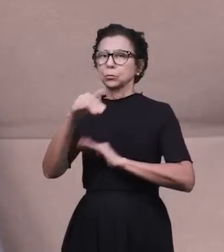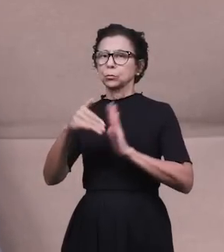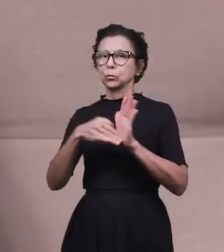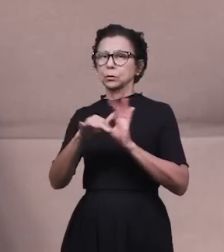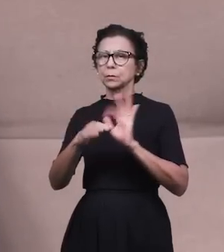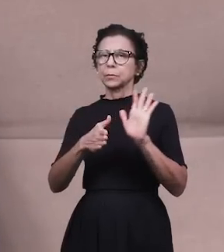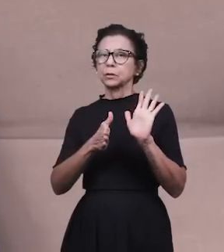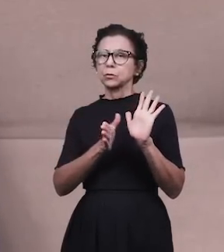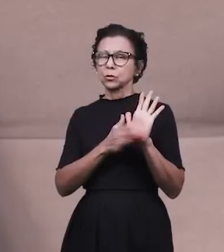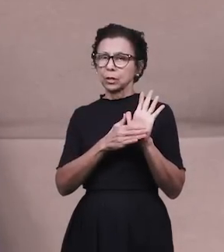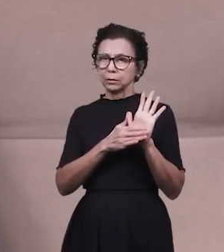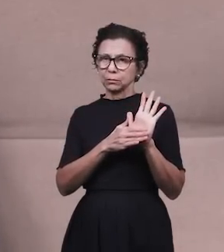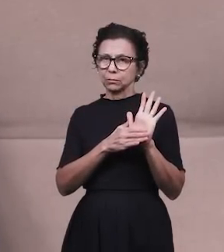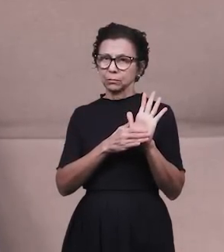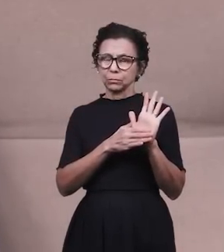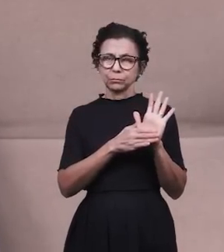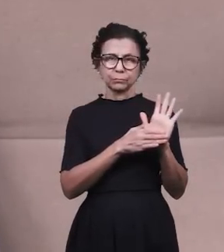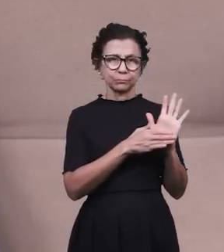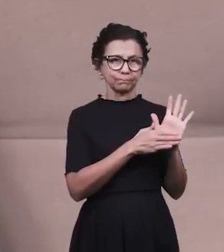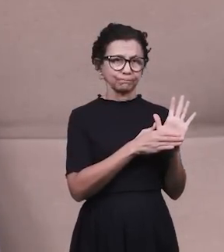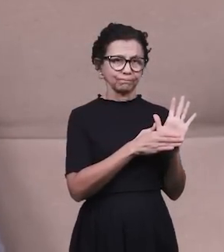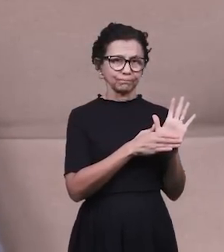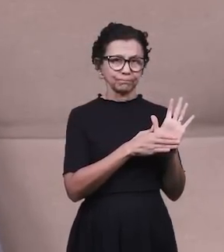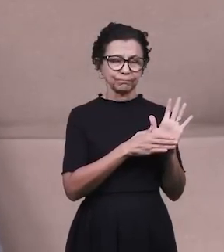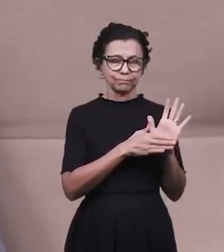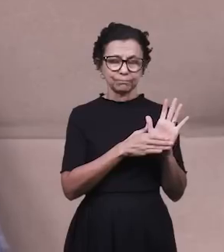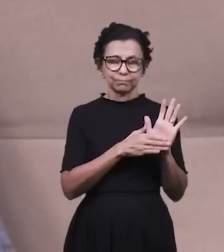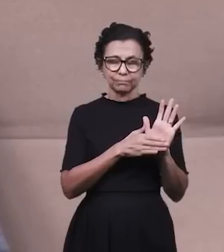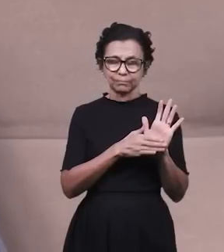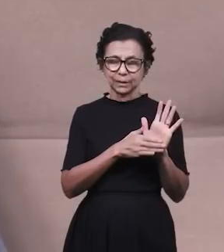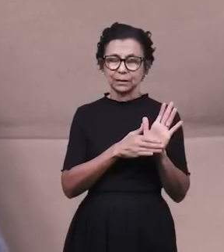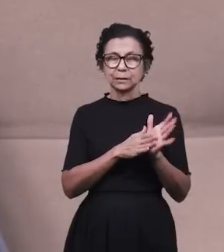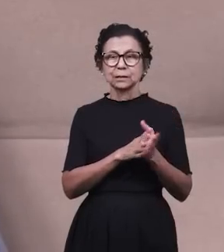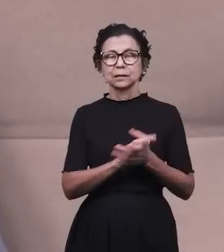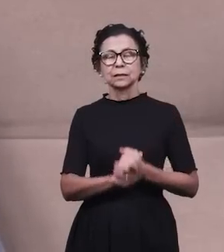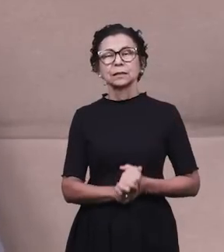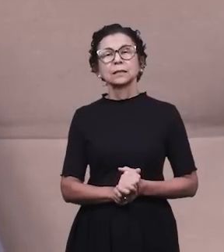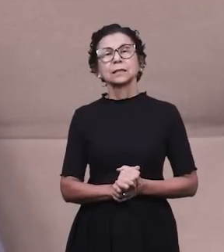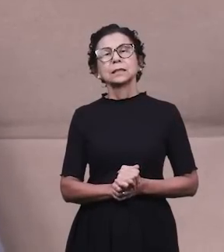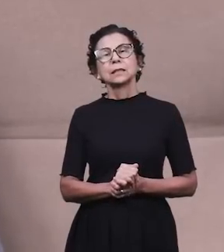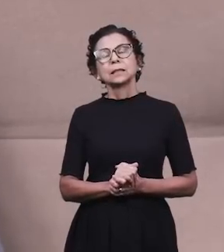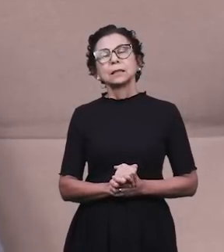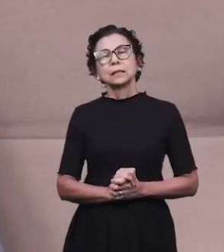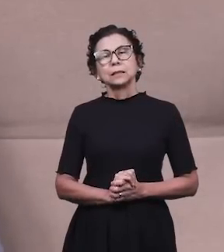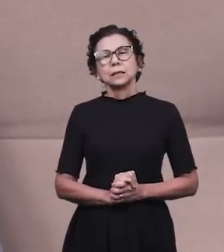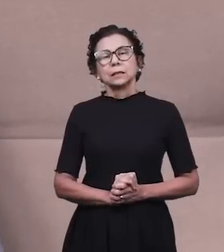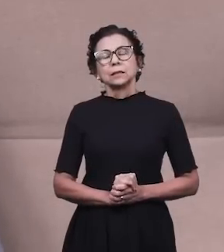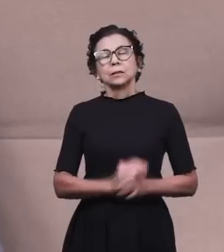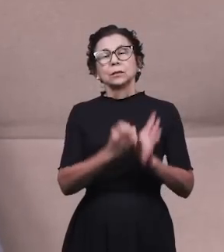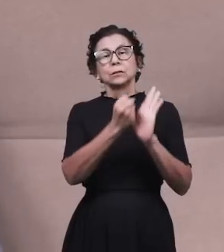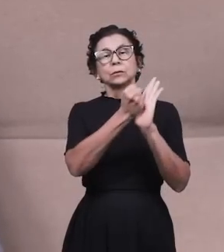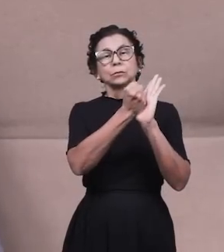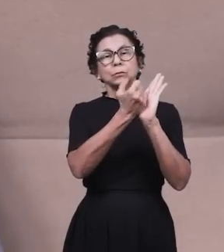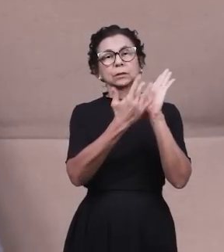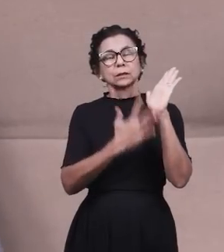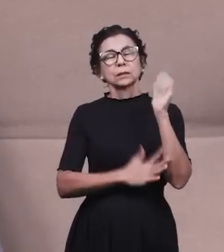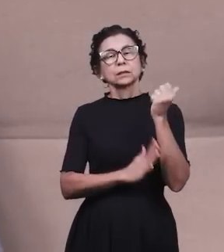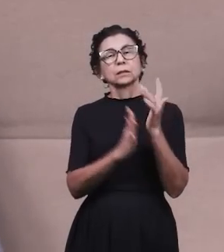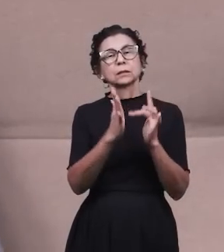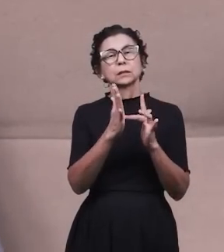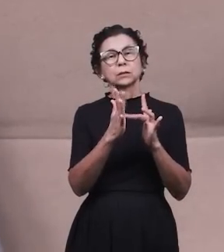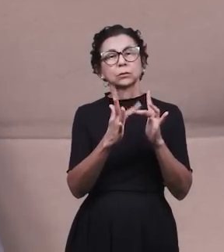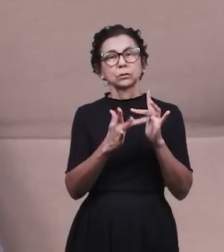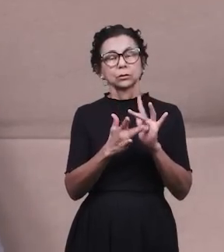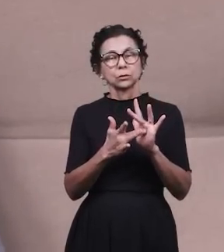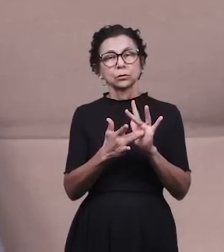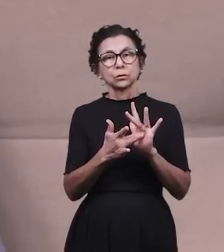à palavra, como falamos aqui, são incontáveis, mas o sangue do Senhor